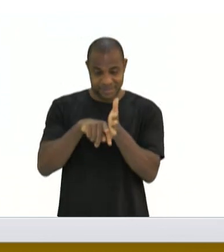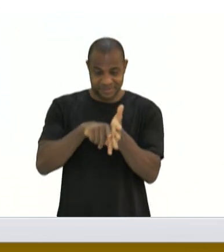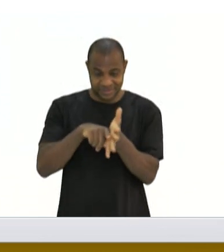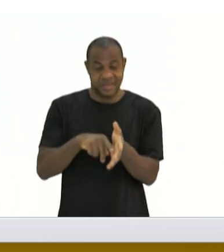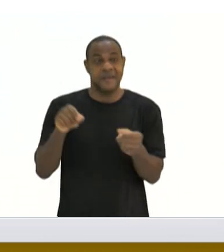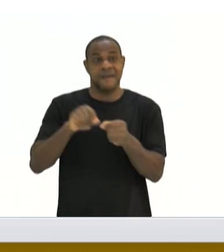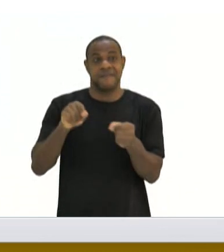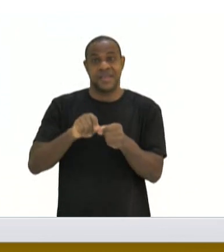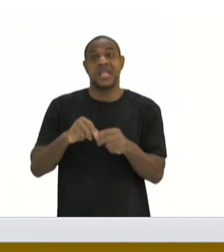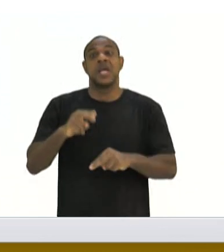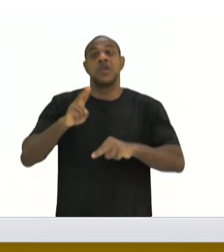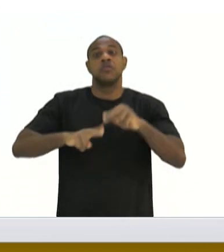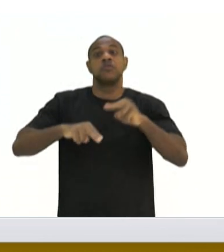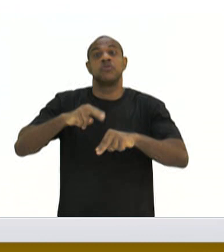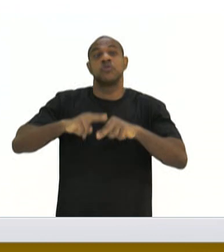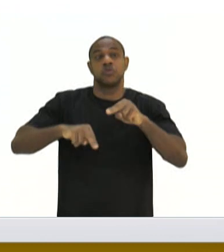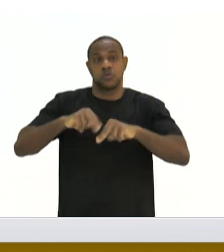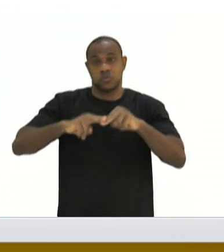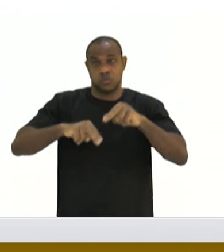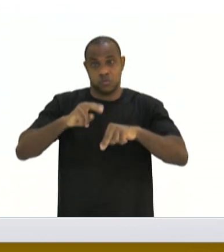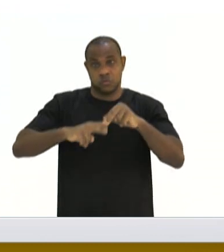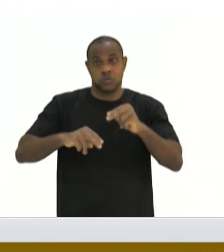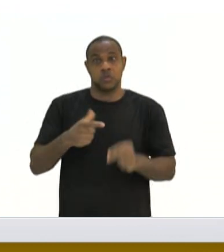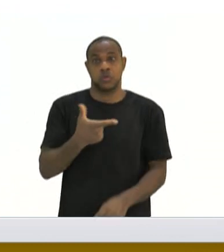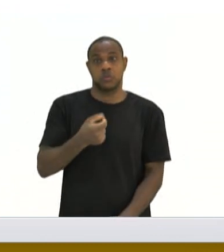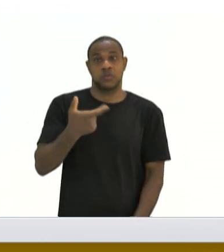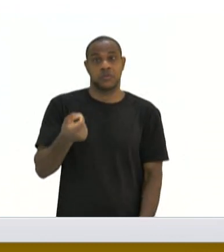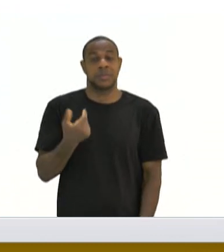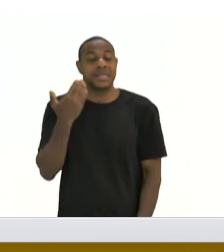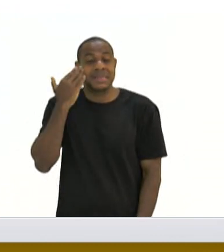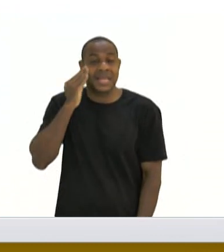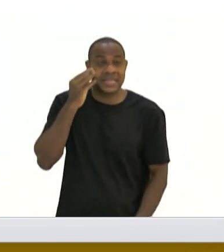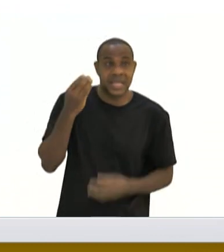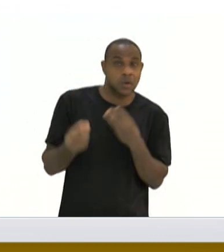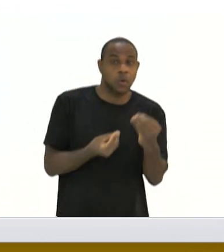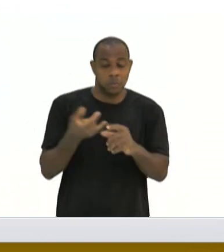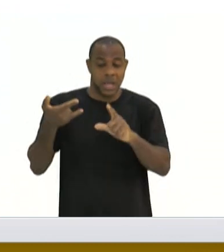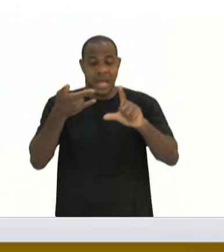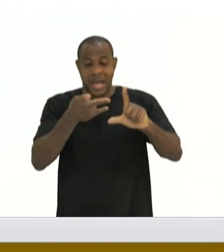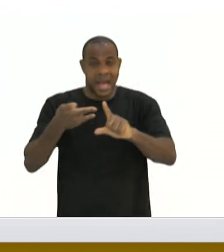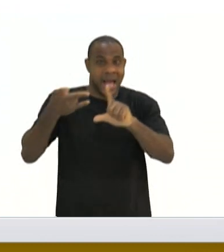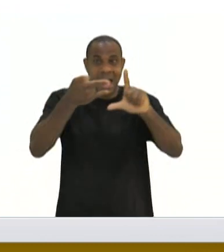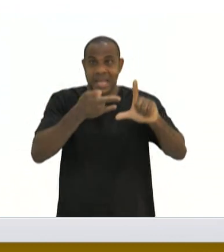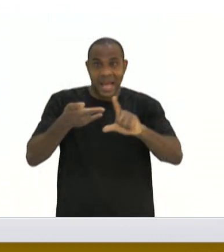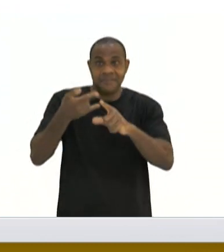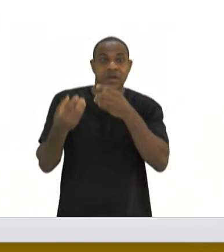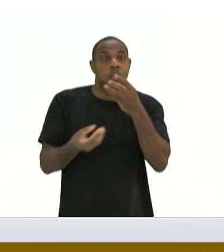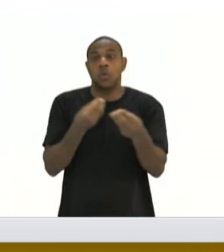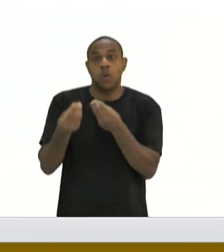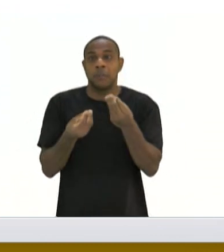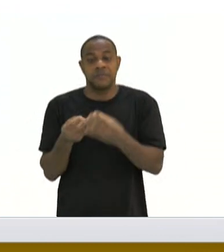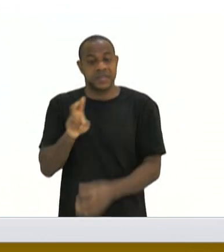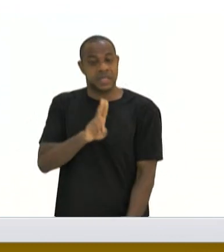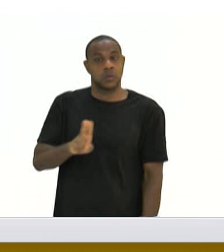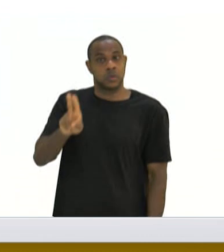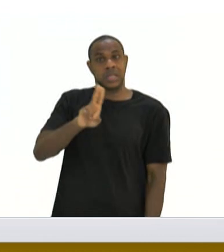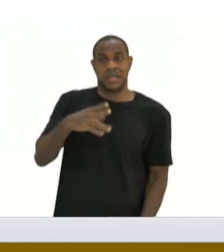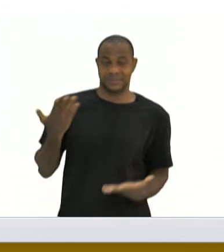realizada em junho de 2020 para entender como as lives tem sido consumidas